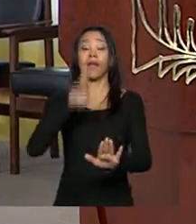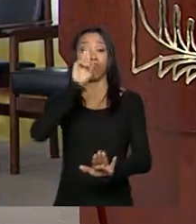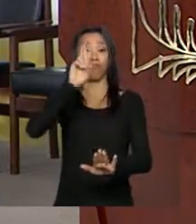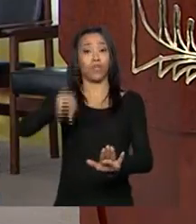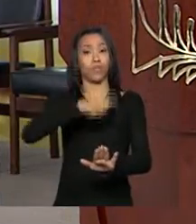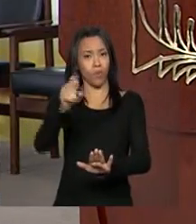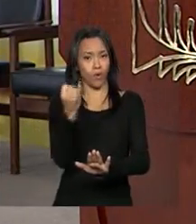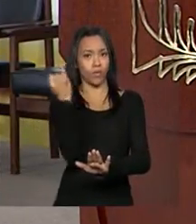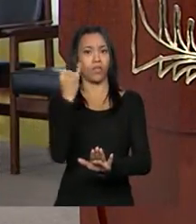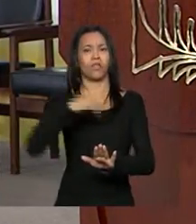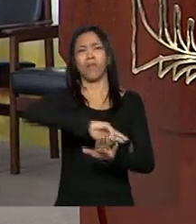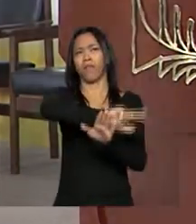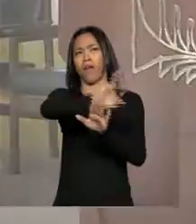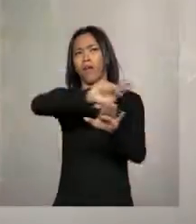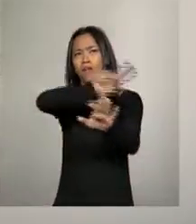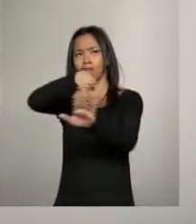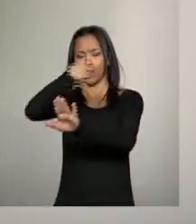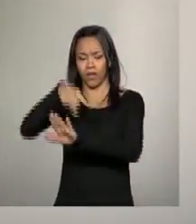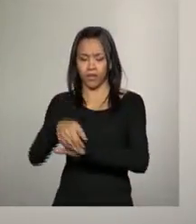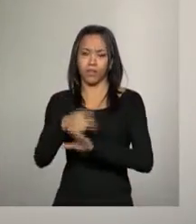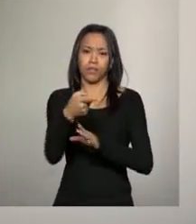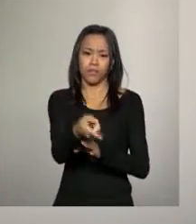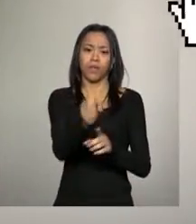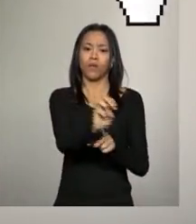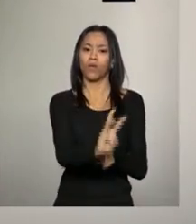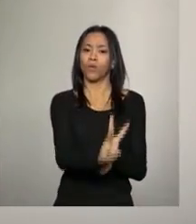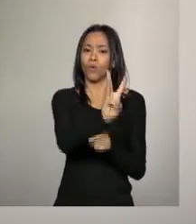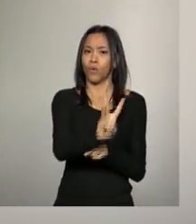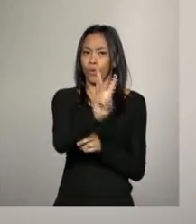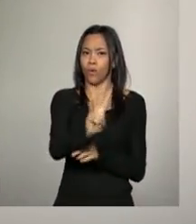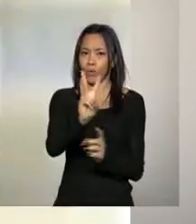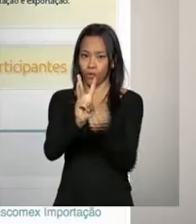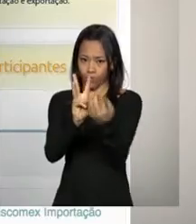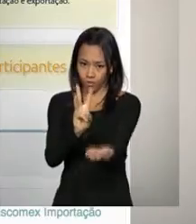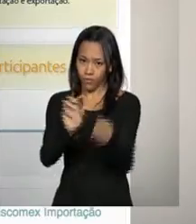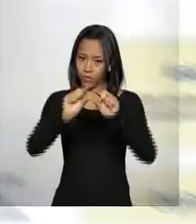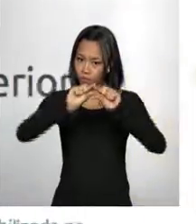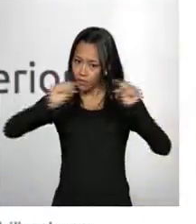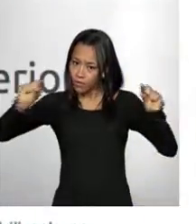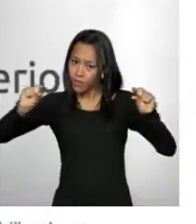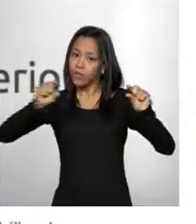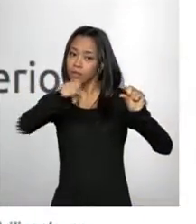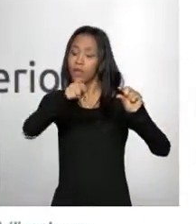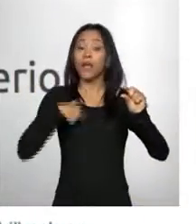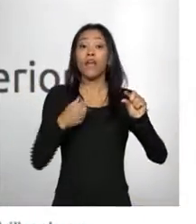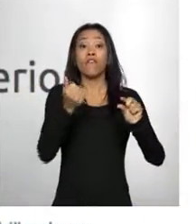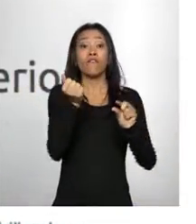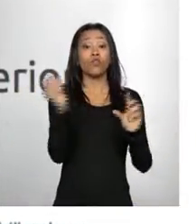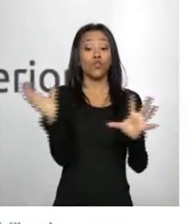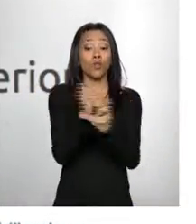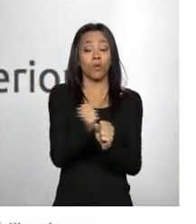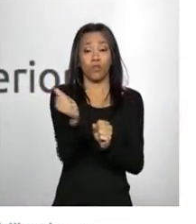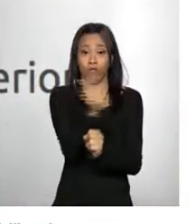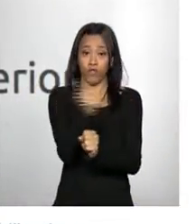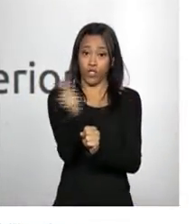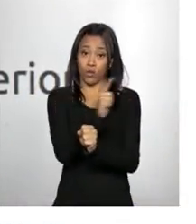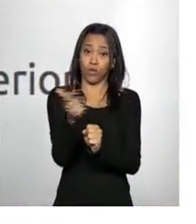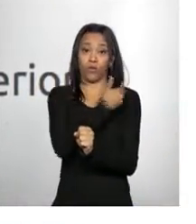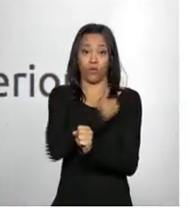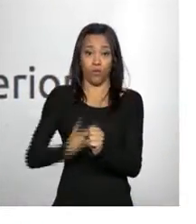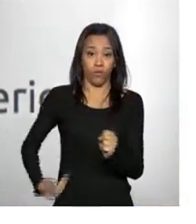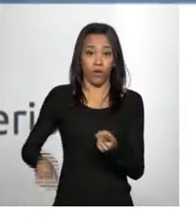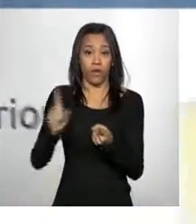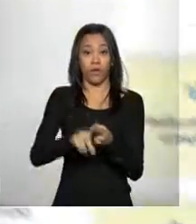agora na reportagem. O Portal Único de Comércio Exterior reúne 22 órgãos públicos, entre eles